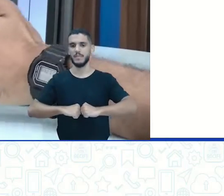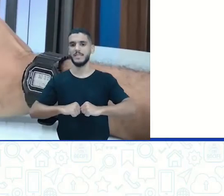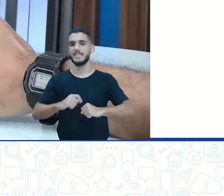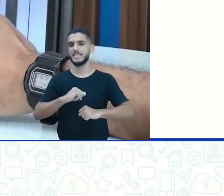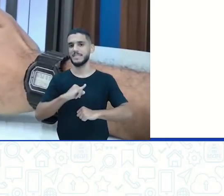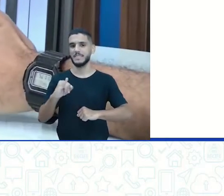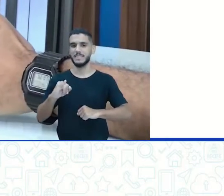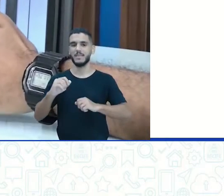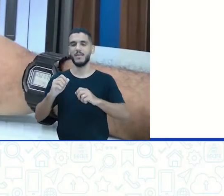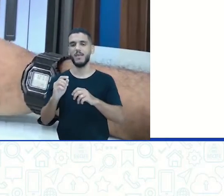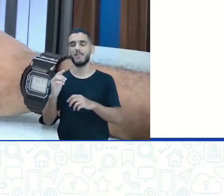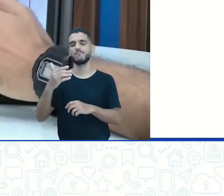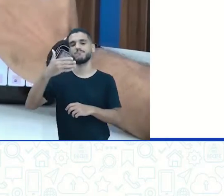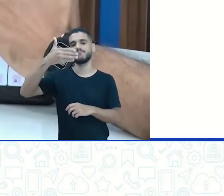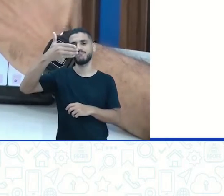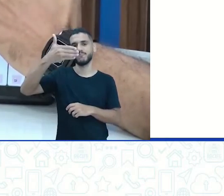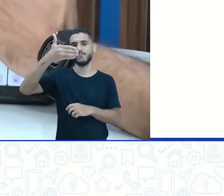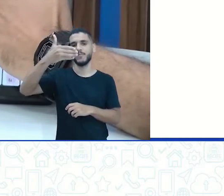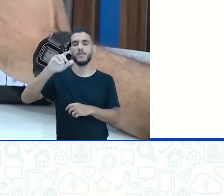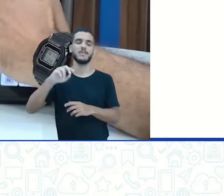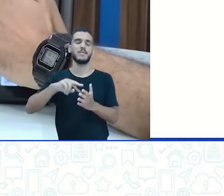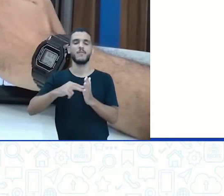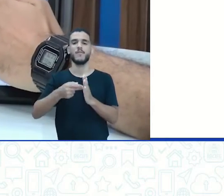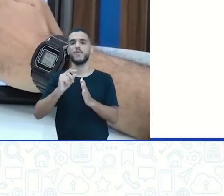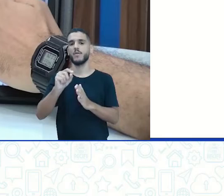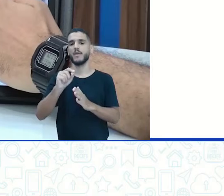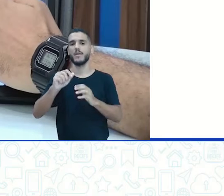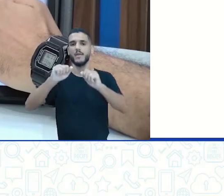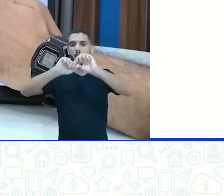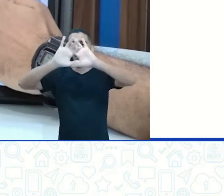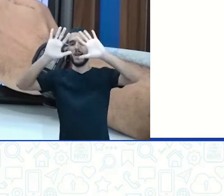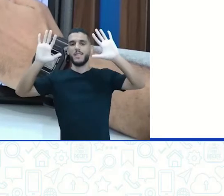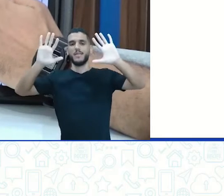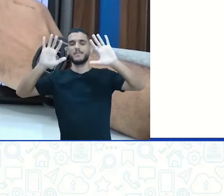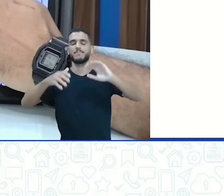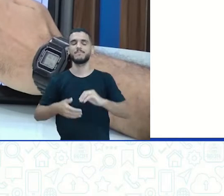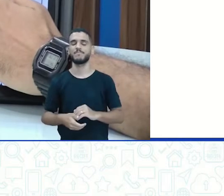agudo, a cor vai ficando mais clara.